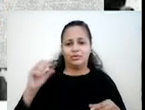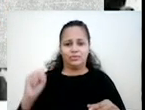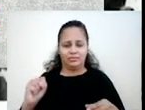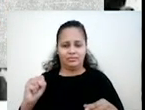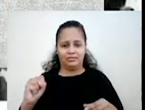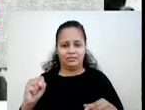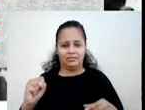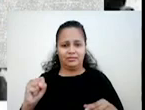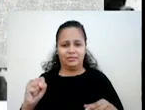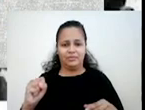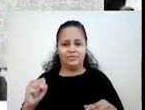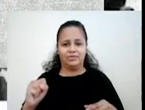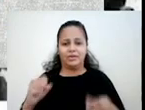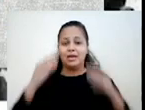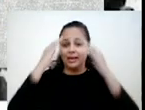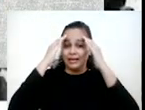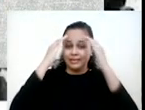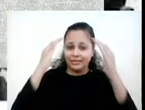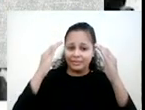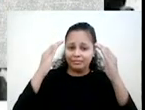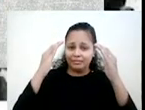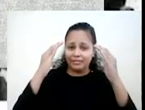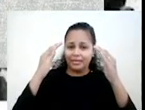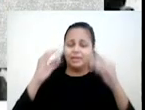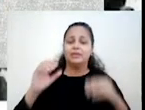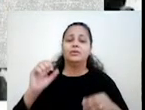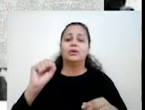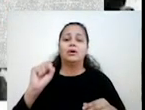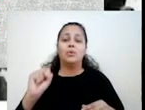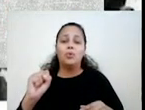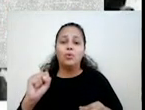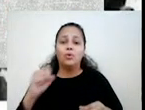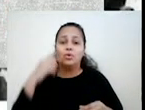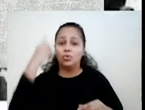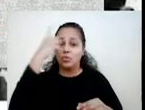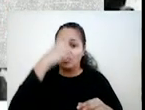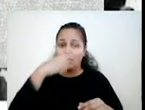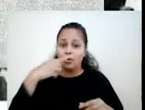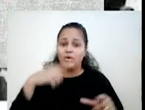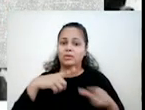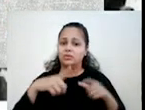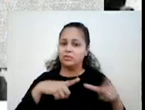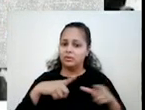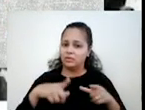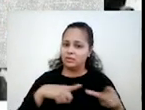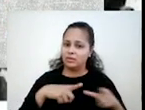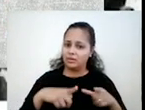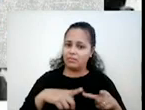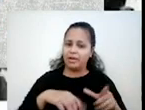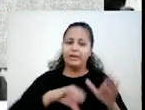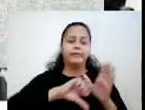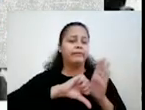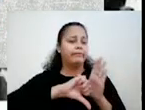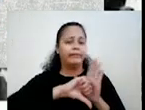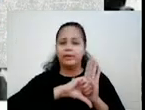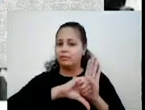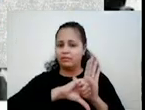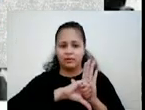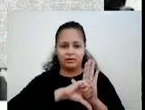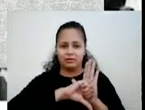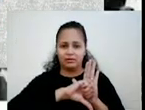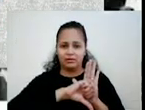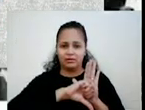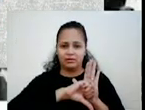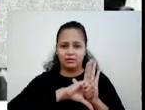jornada de 8 horas, respeito ao direito de associação, ou seja, não ser considerado crime a organização de